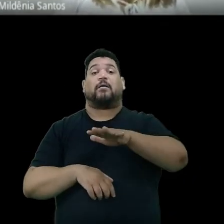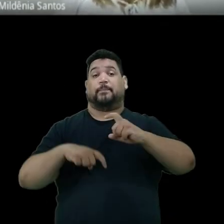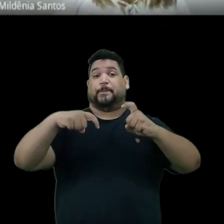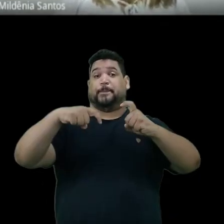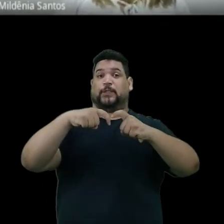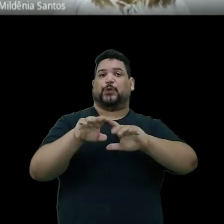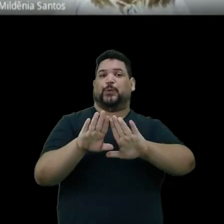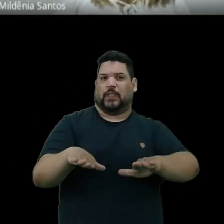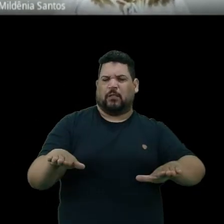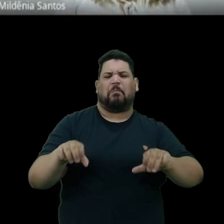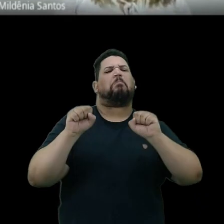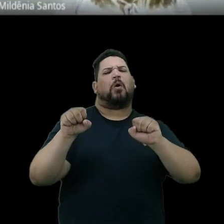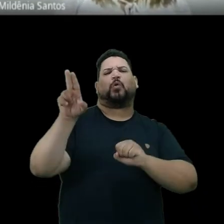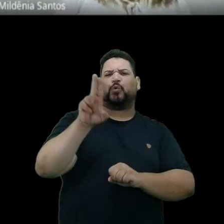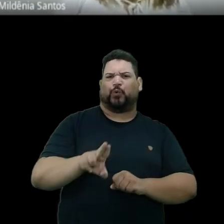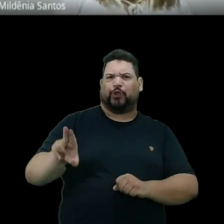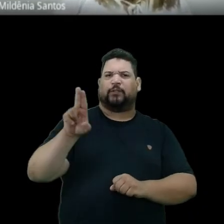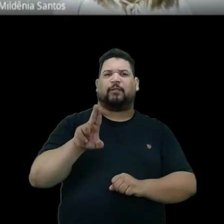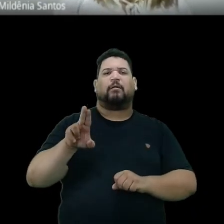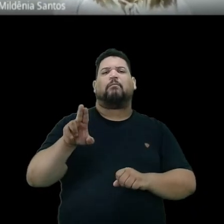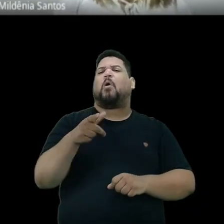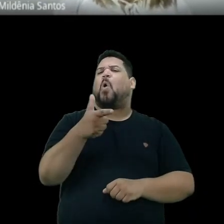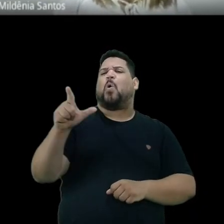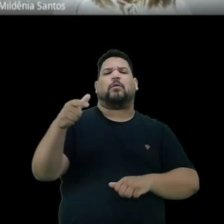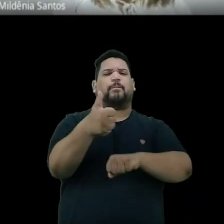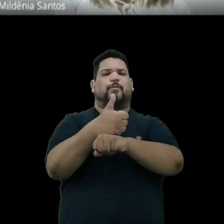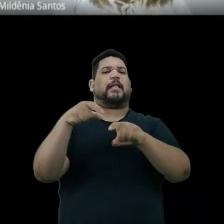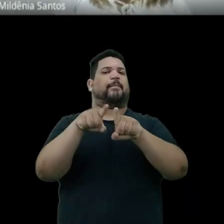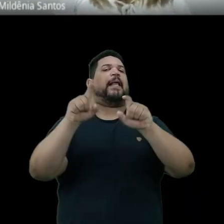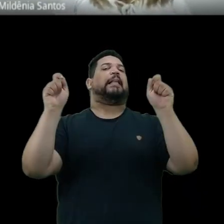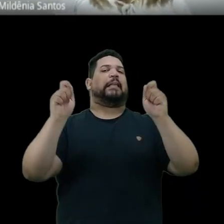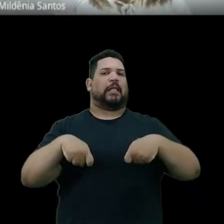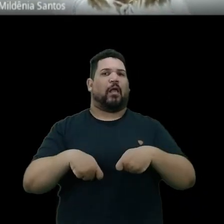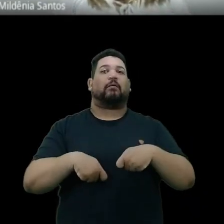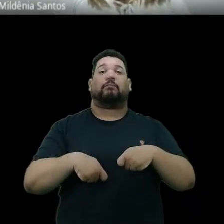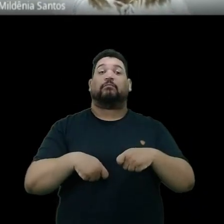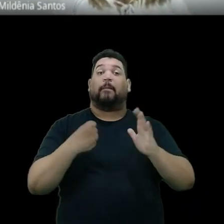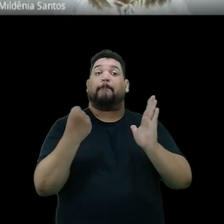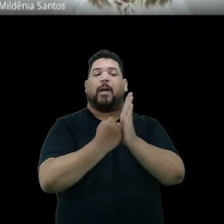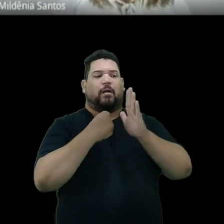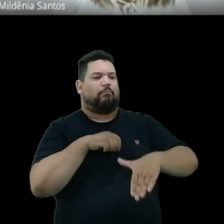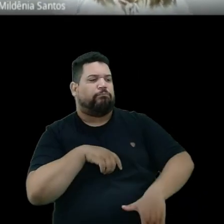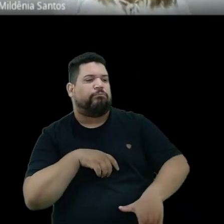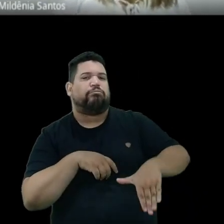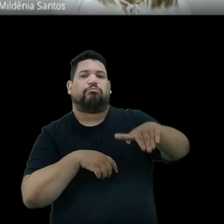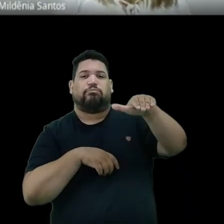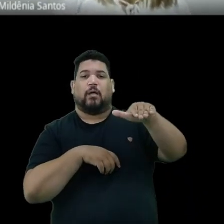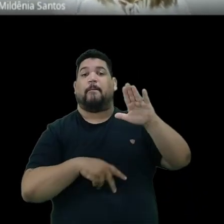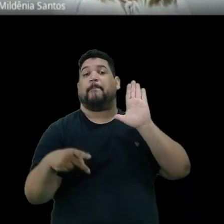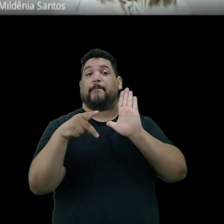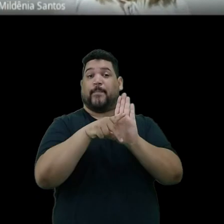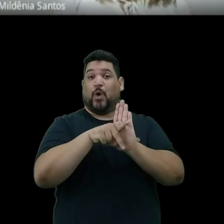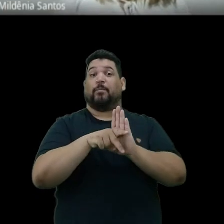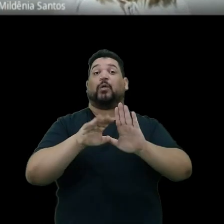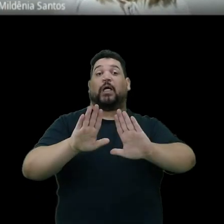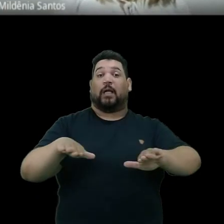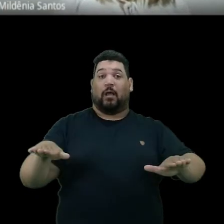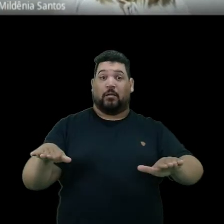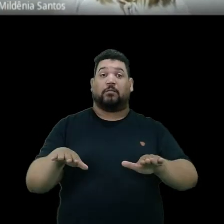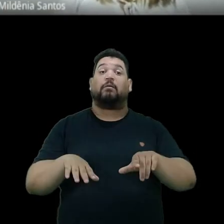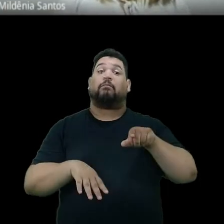profissional também pode usar, para pontuar marcos de desenvolvimento da criança. A partir dele, a gente